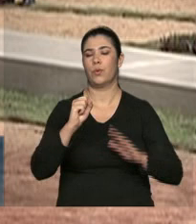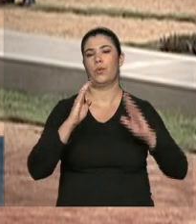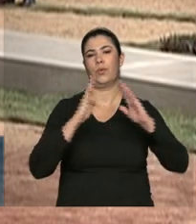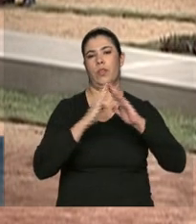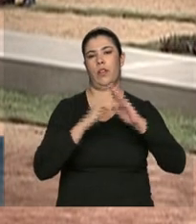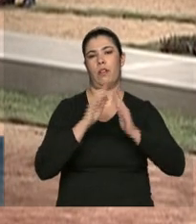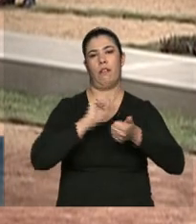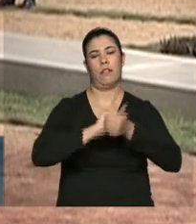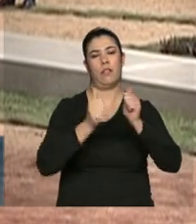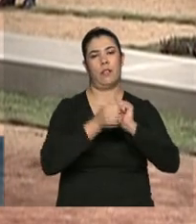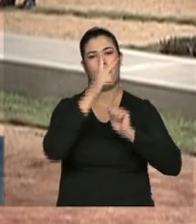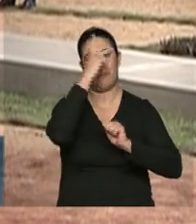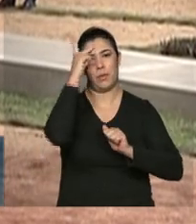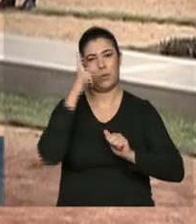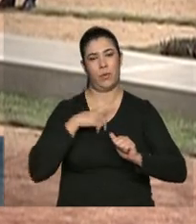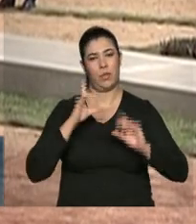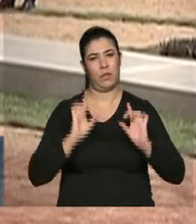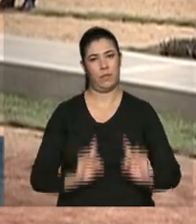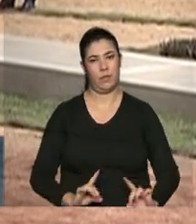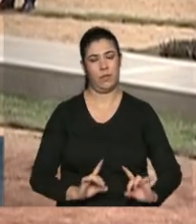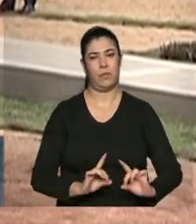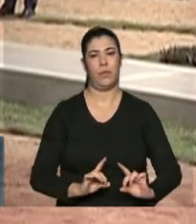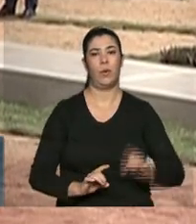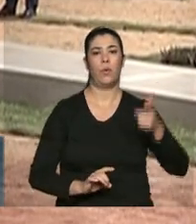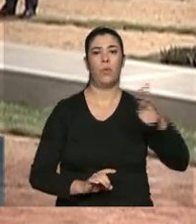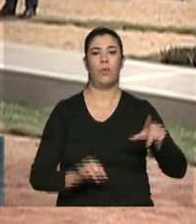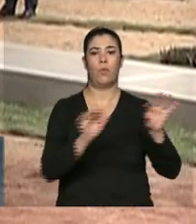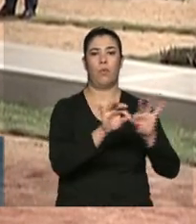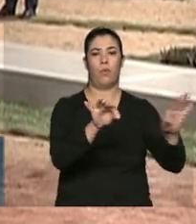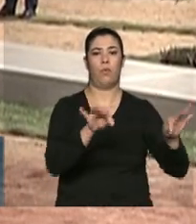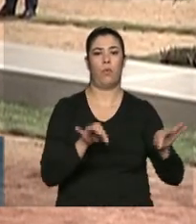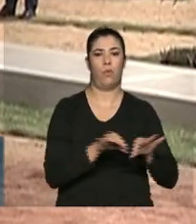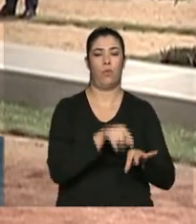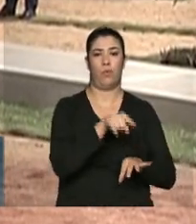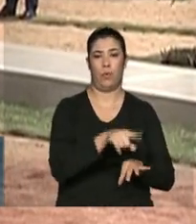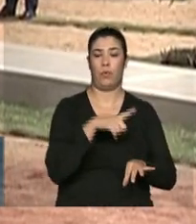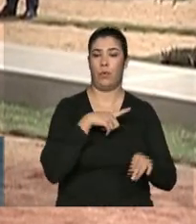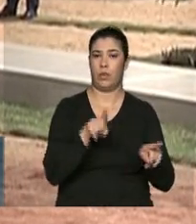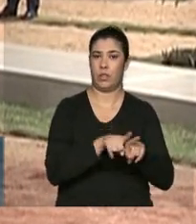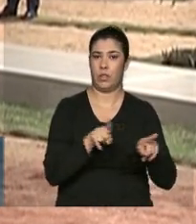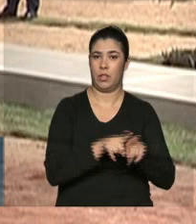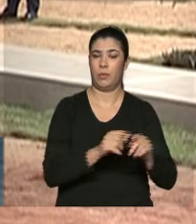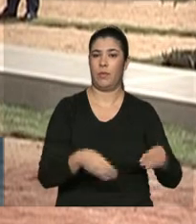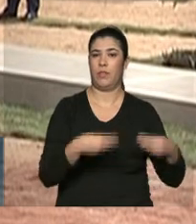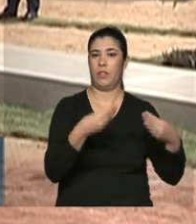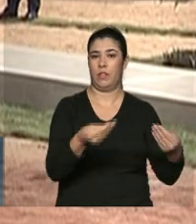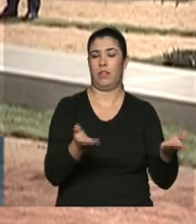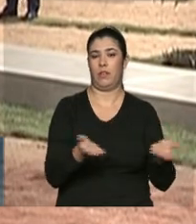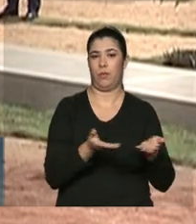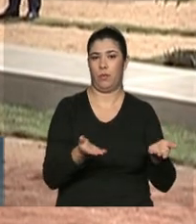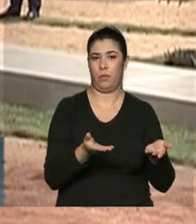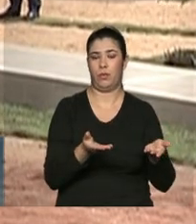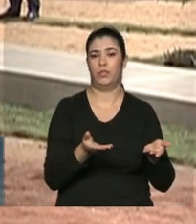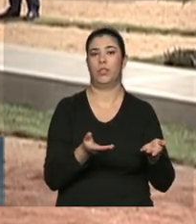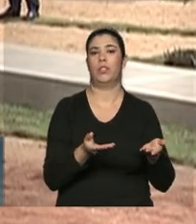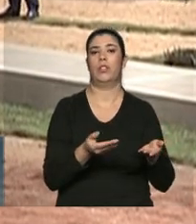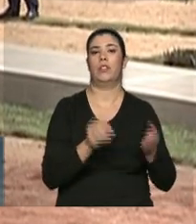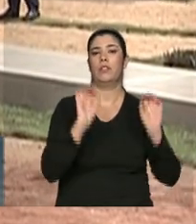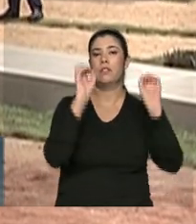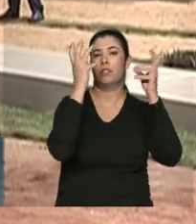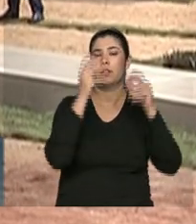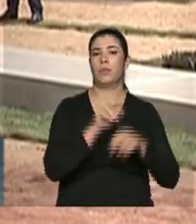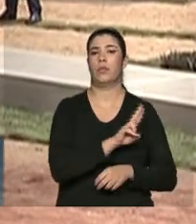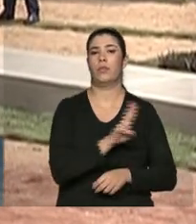com deficiência. O outro residencial que vai fazer parte dessa entrega de hoje na